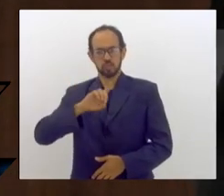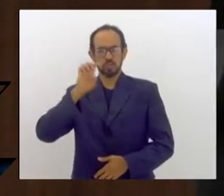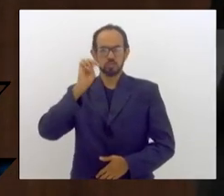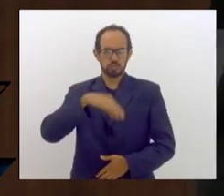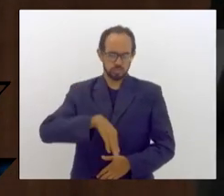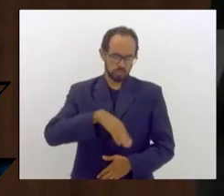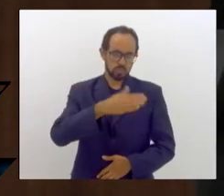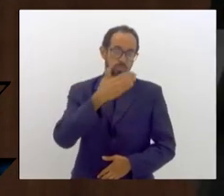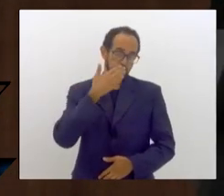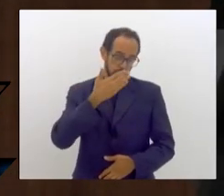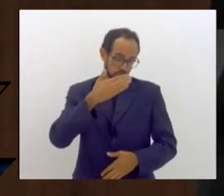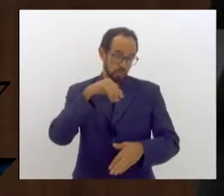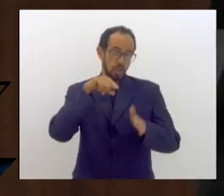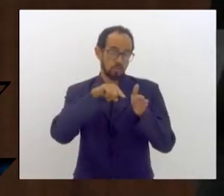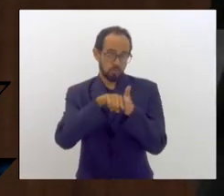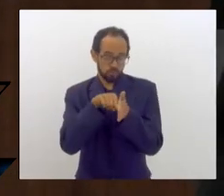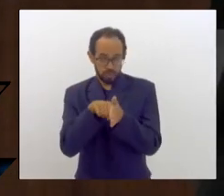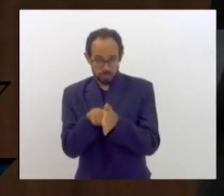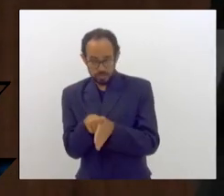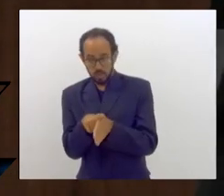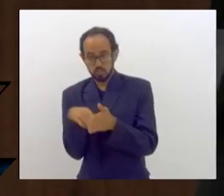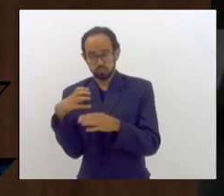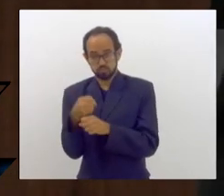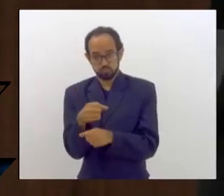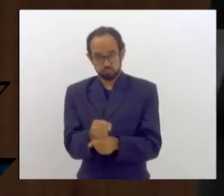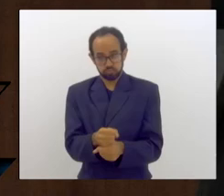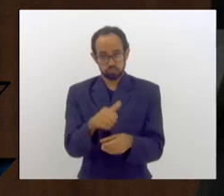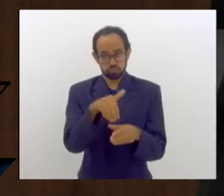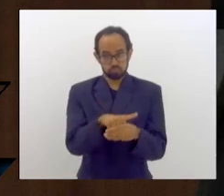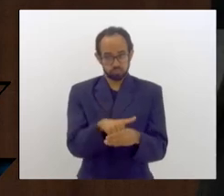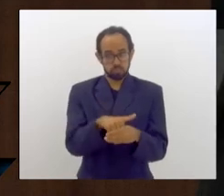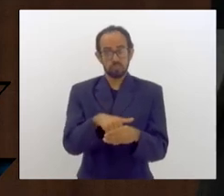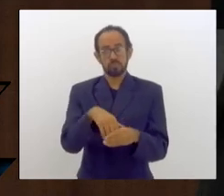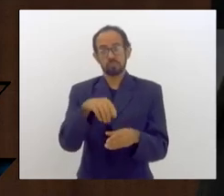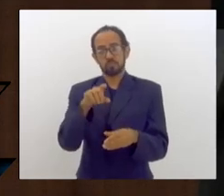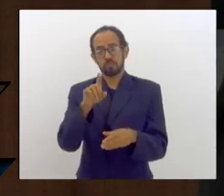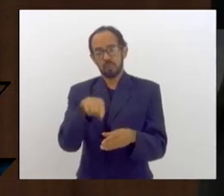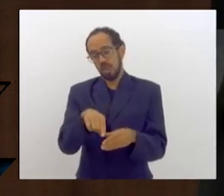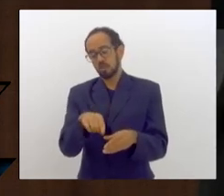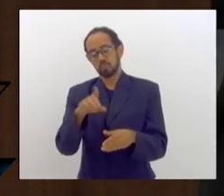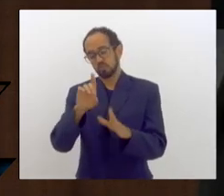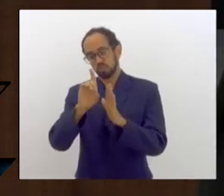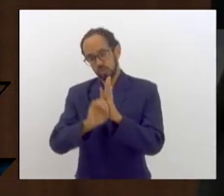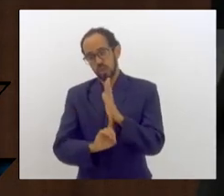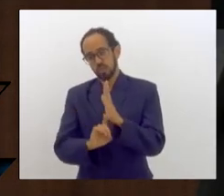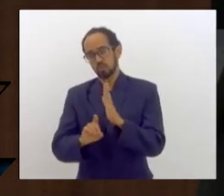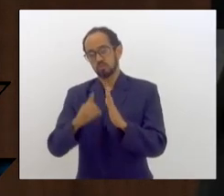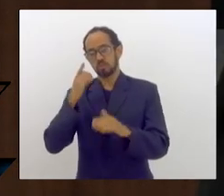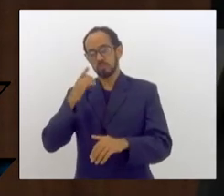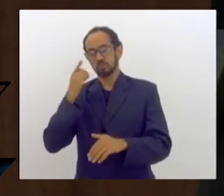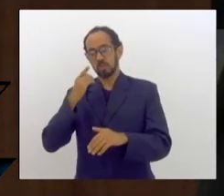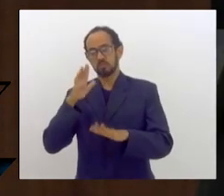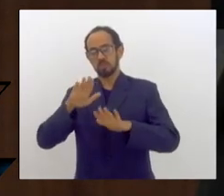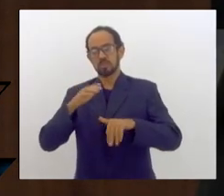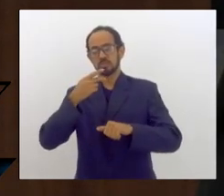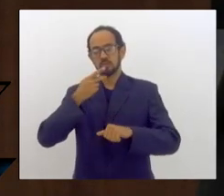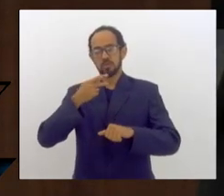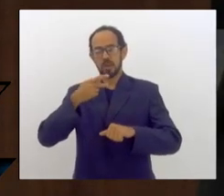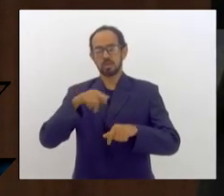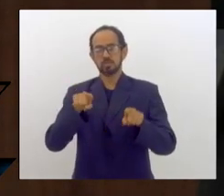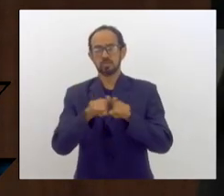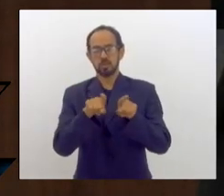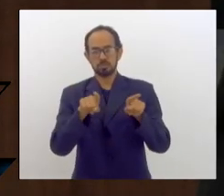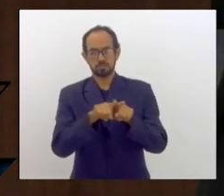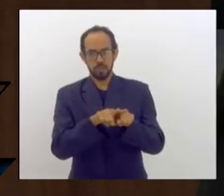verificação, a gente defende que os deputados possam exercer sua prerrogativa, mas eu estou falando isso e me dirigindo, inclusive,